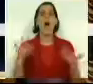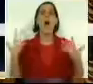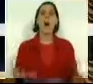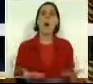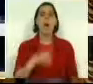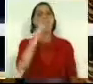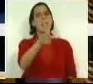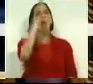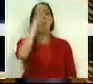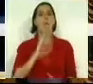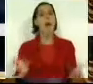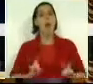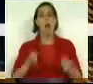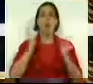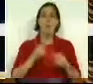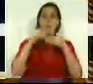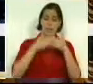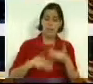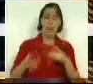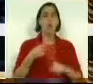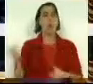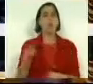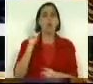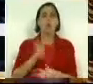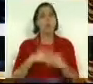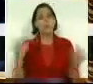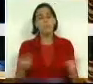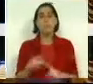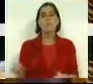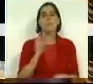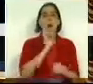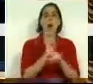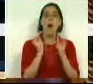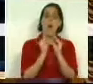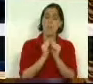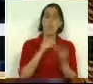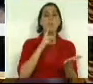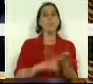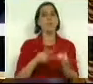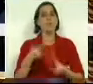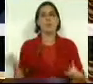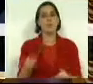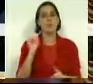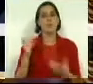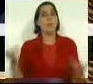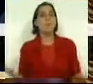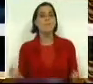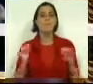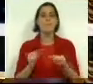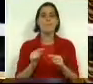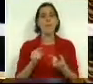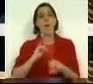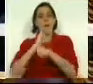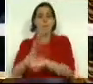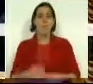agora vem dizer o Governo: não, senhor, a partir de agora já não é assim, já não é como tínhamos combinado, afinal já não é assim, afinal é